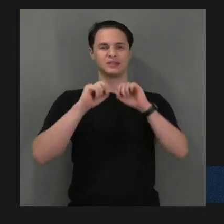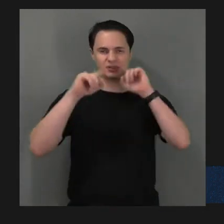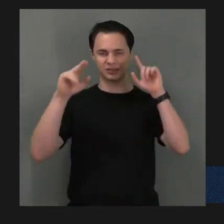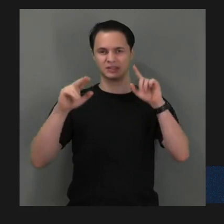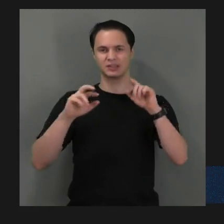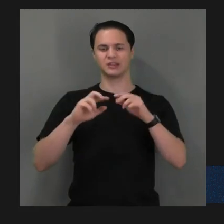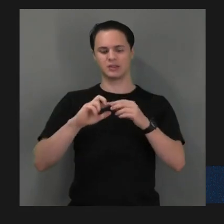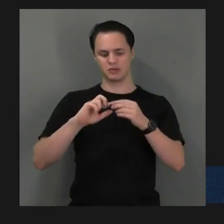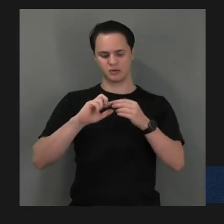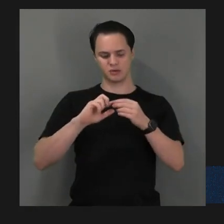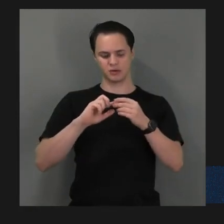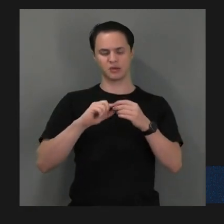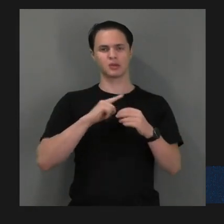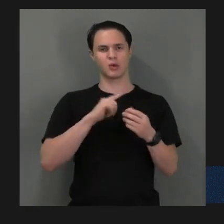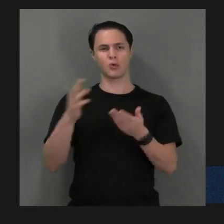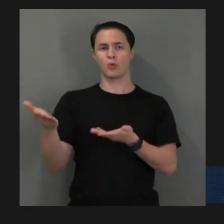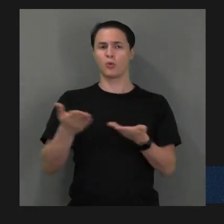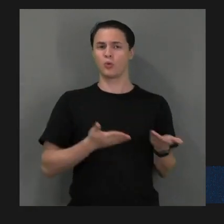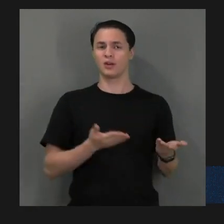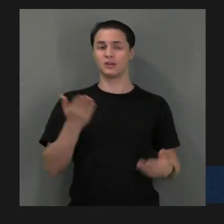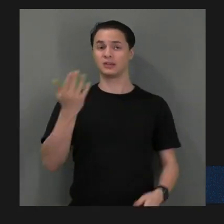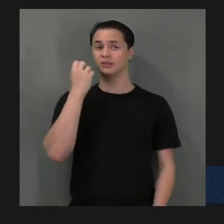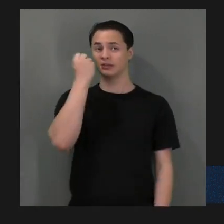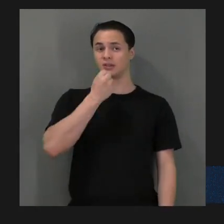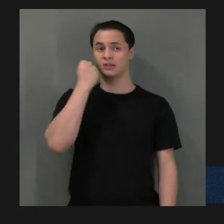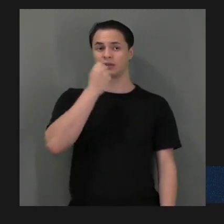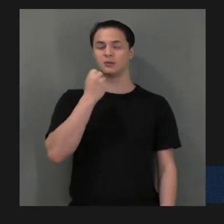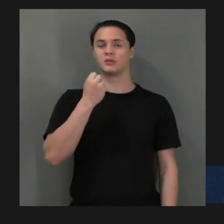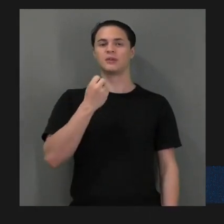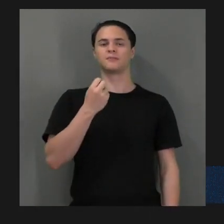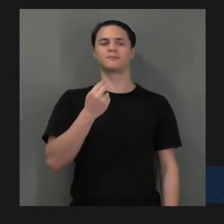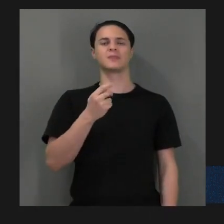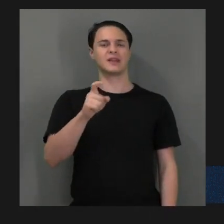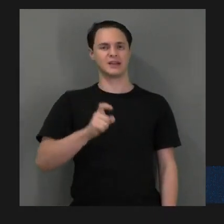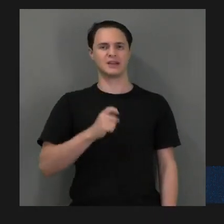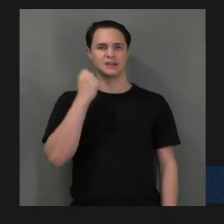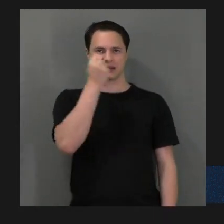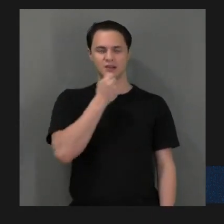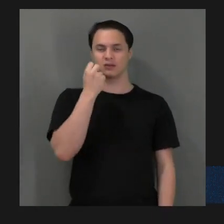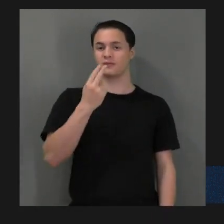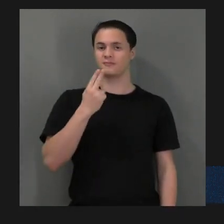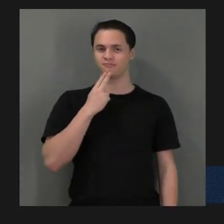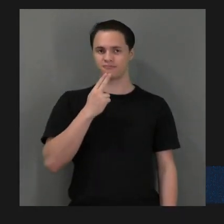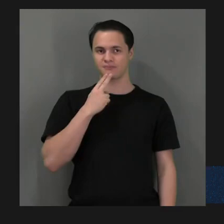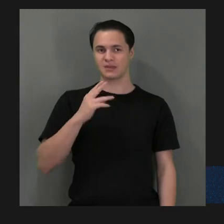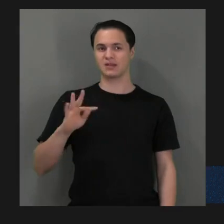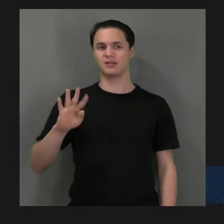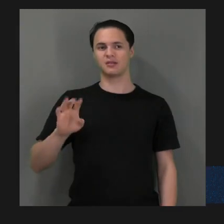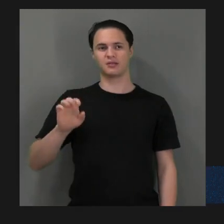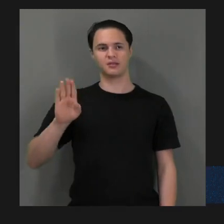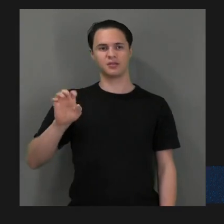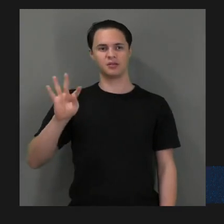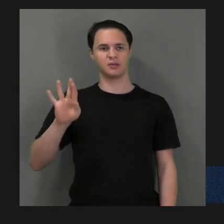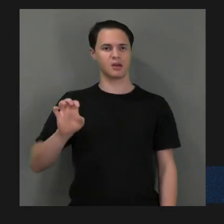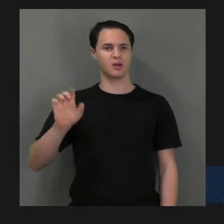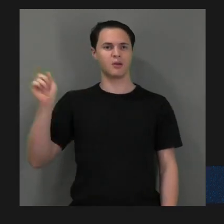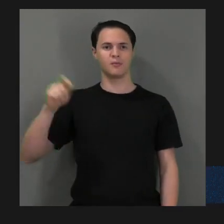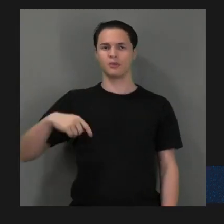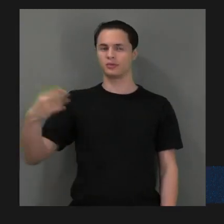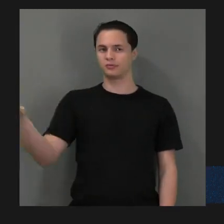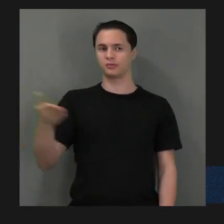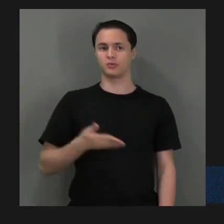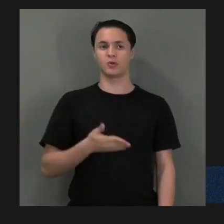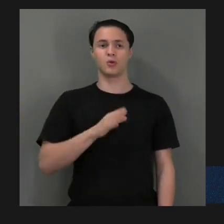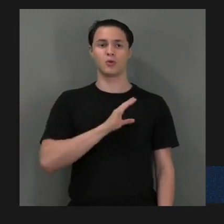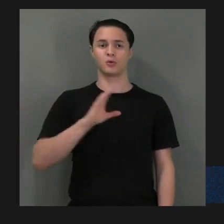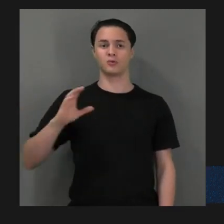o convite para a ex-senadora Simone Tebet, hoje ministra do governo Lula, foi feito hoje para a Comissão